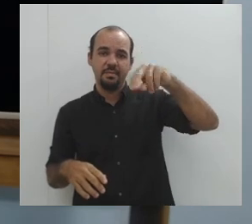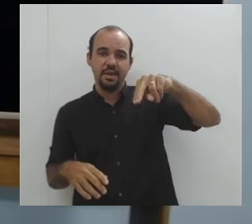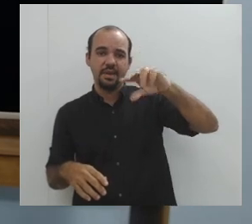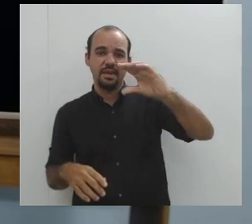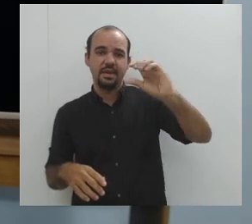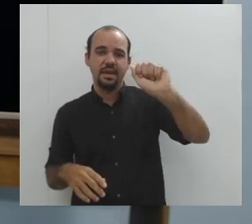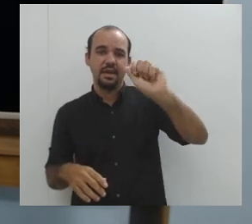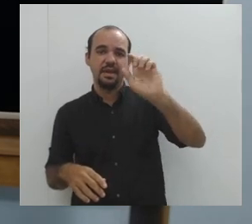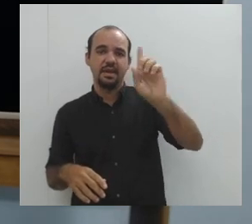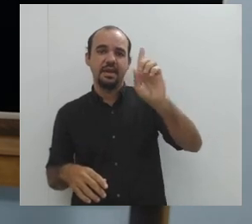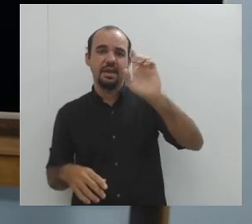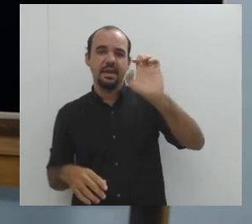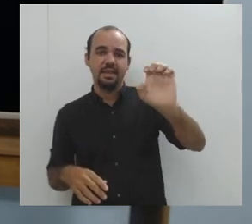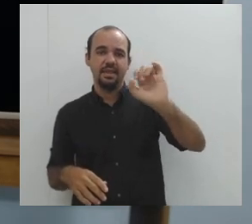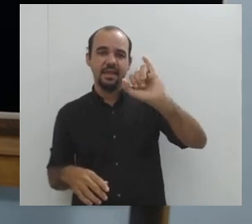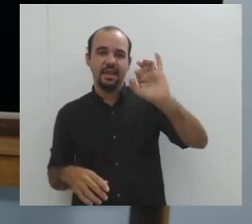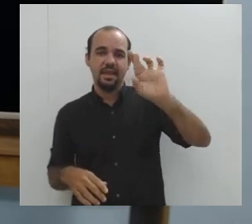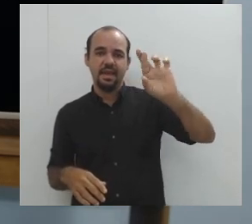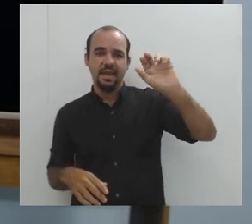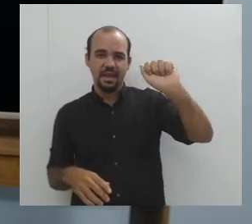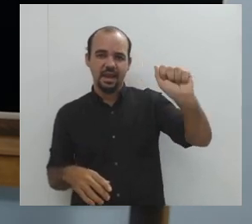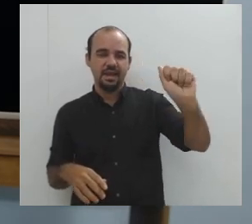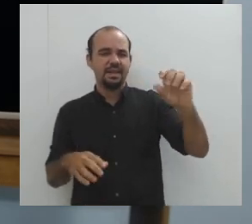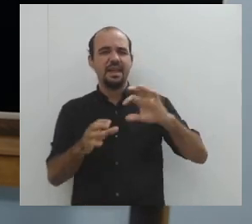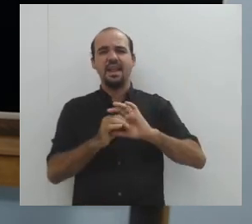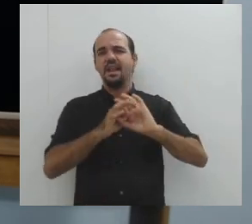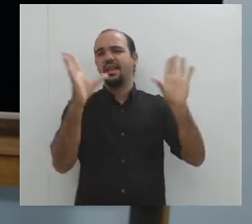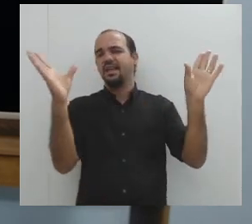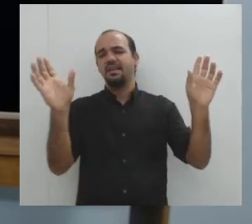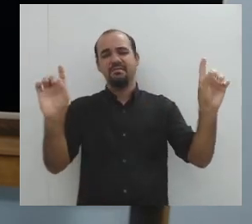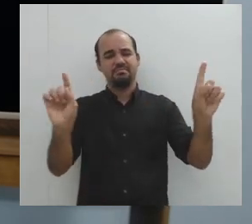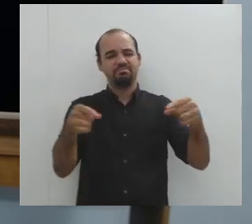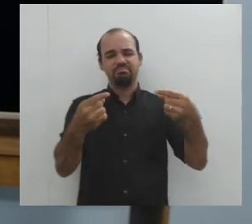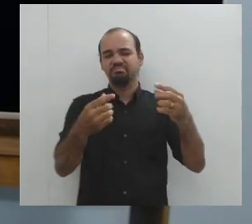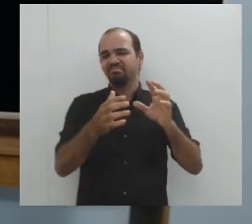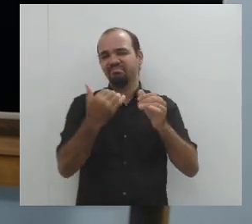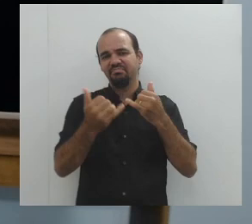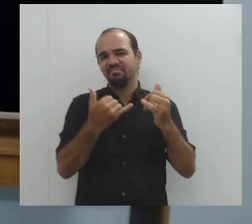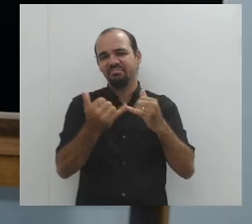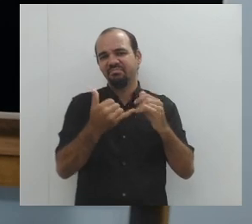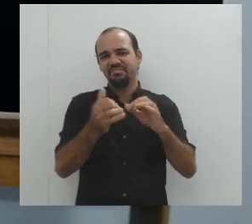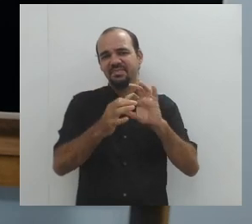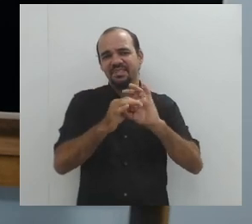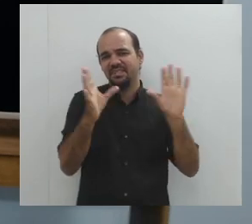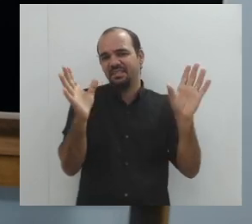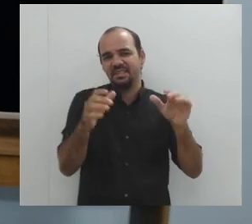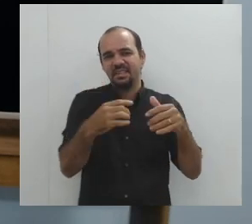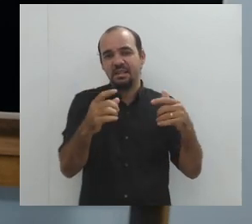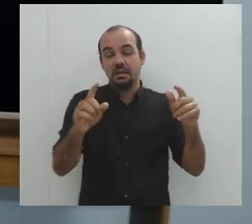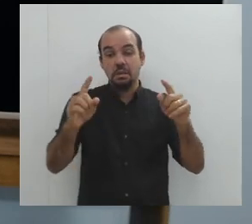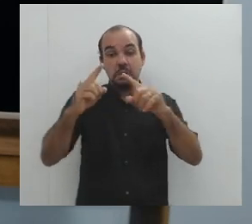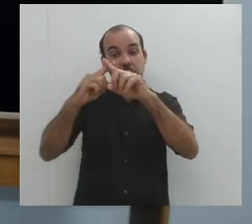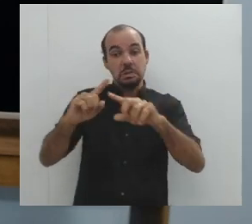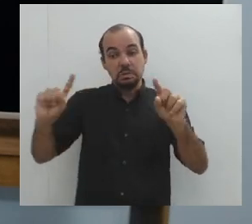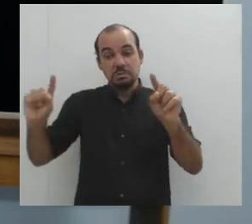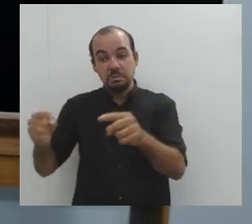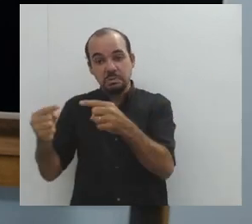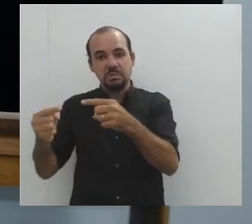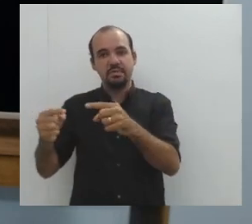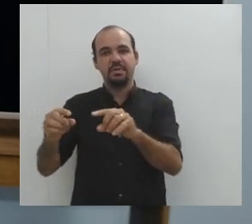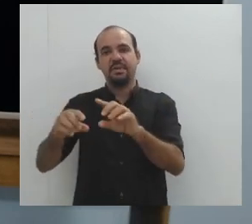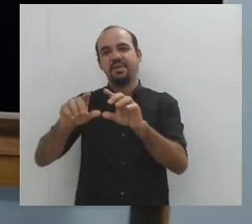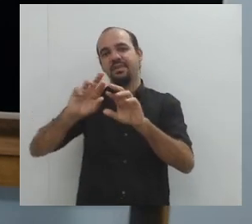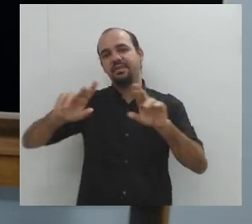num caráter não competitivo, que você pode também ter um jogo cooperativo e não precisa ser exatamente de